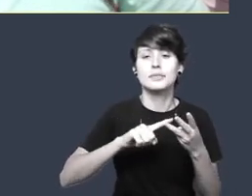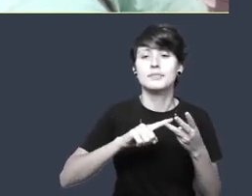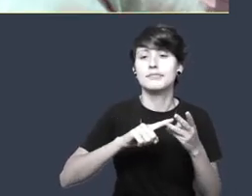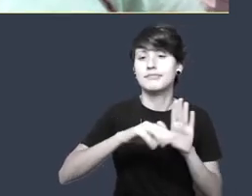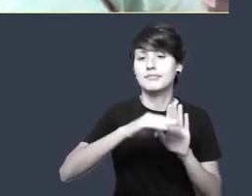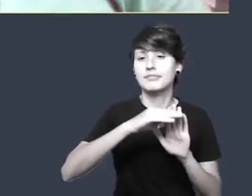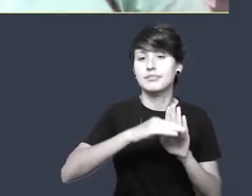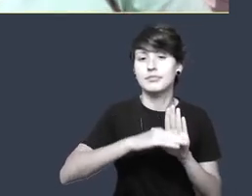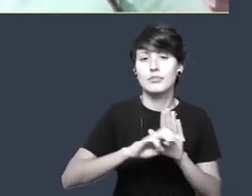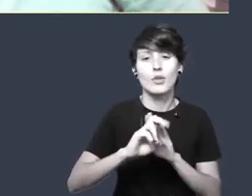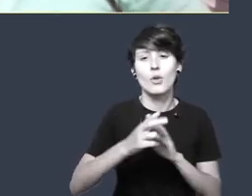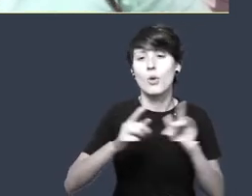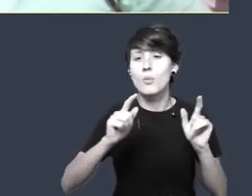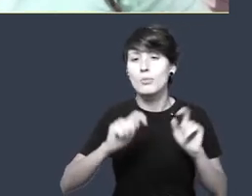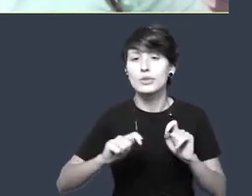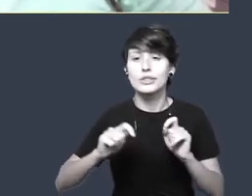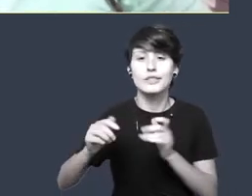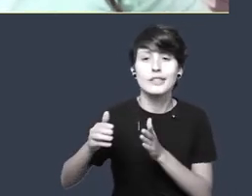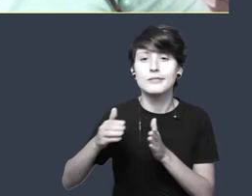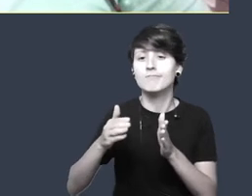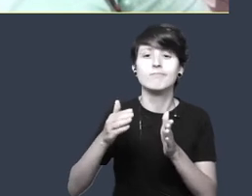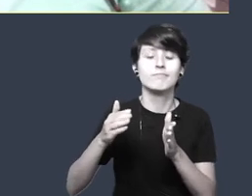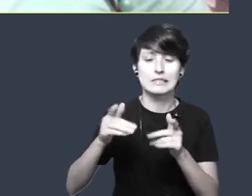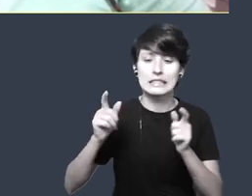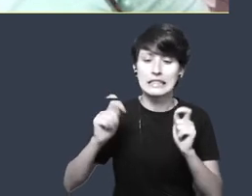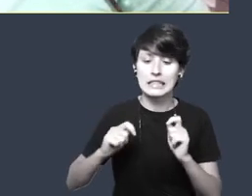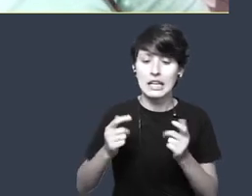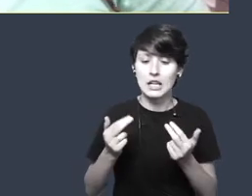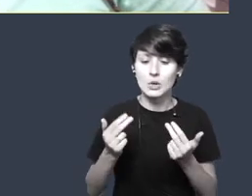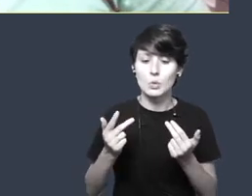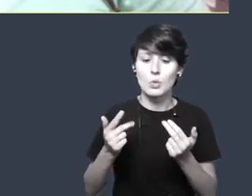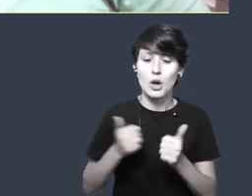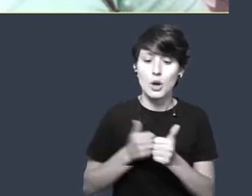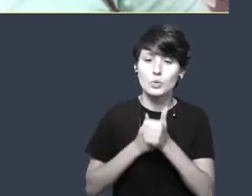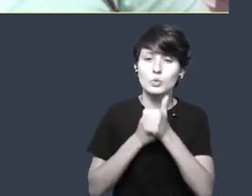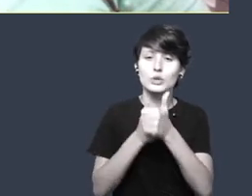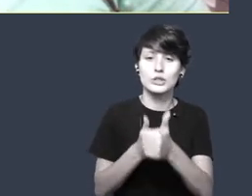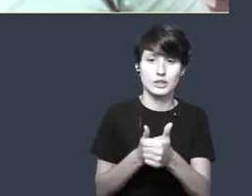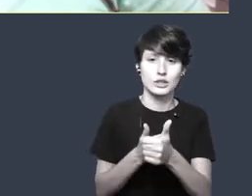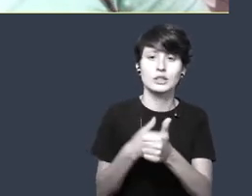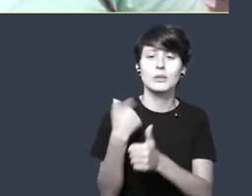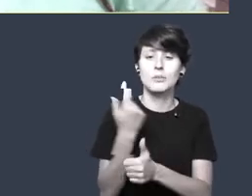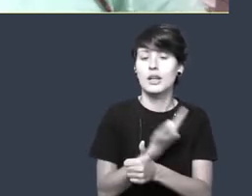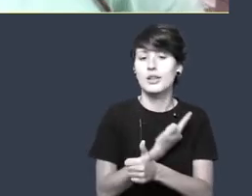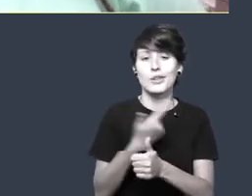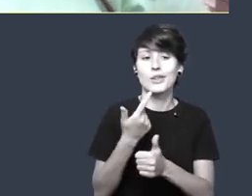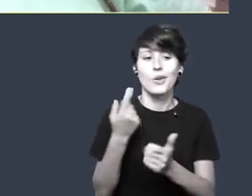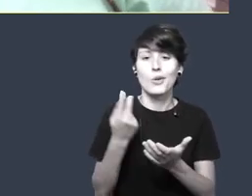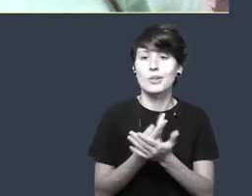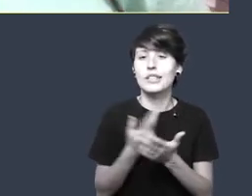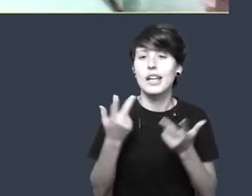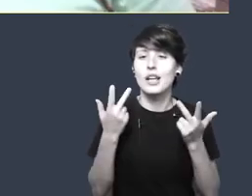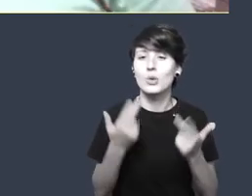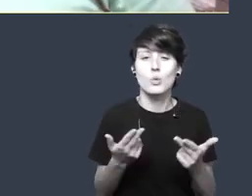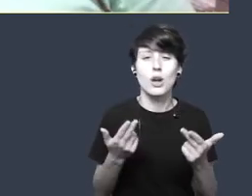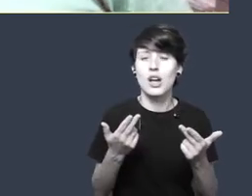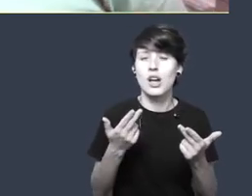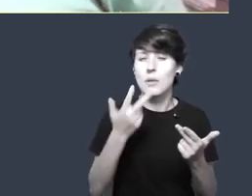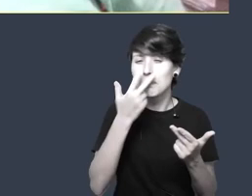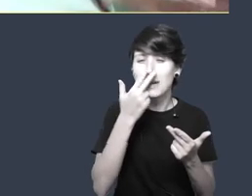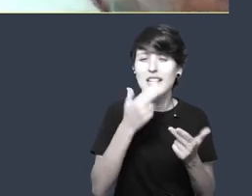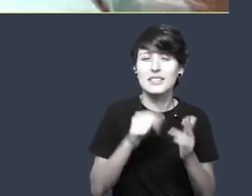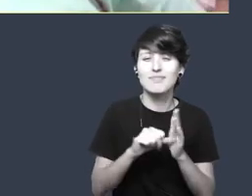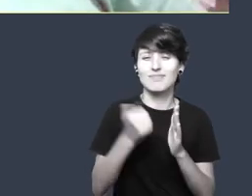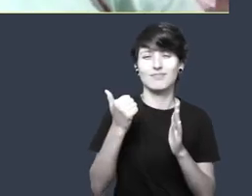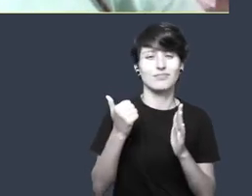ou possíveis caminhos que eles podem seguir, né, para não cometer erros assim de iniciantes,